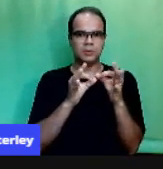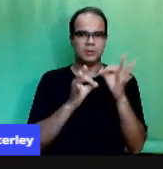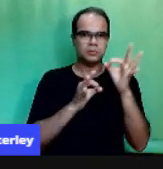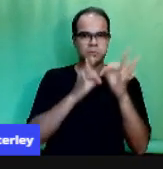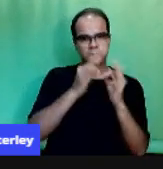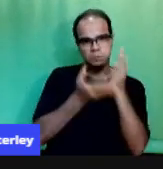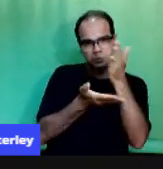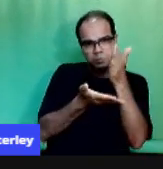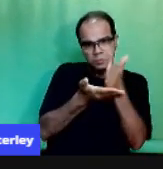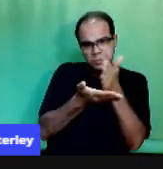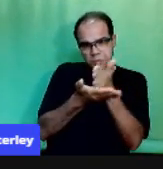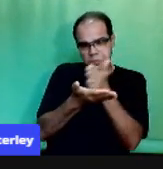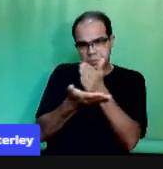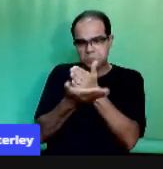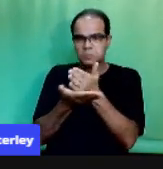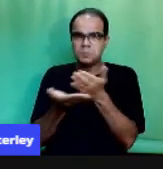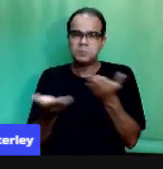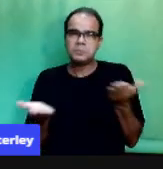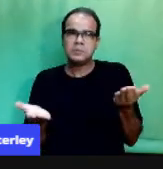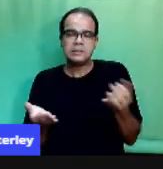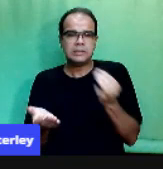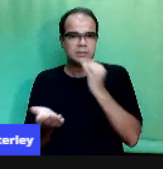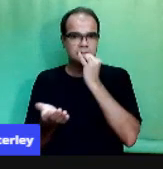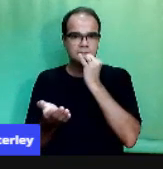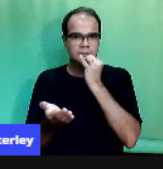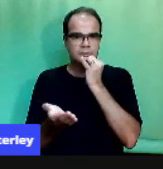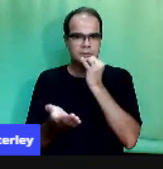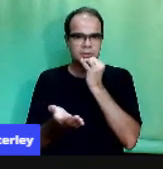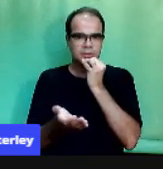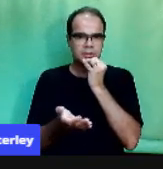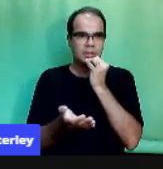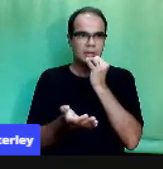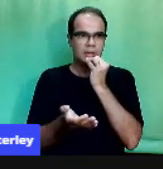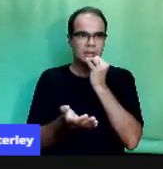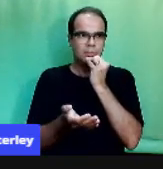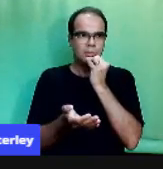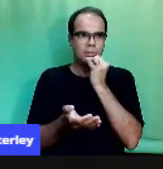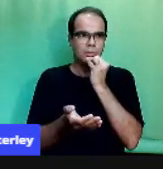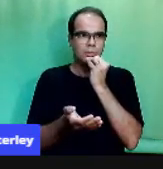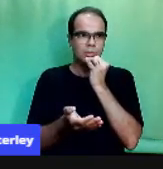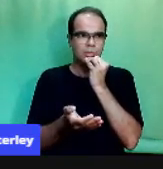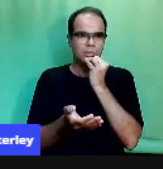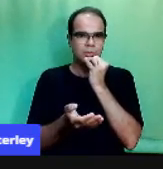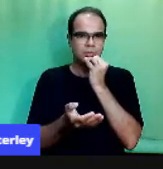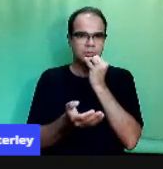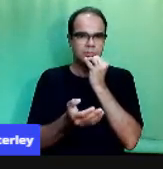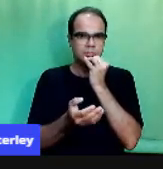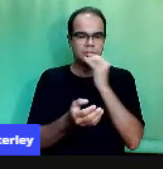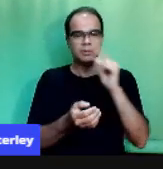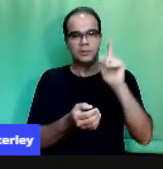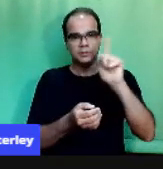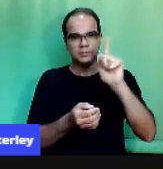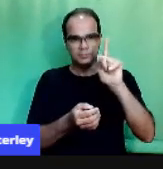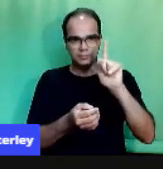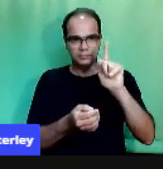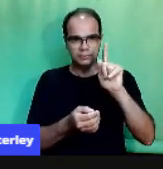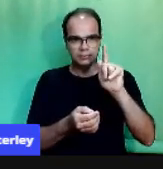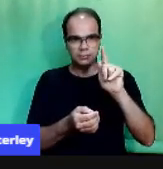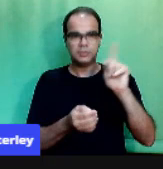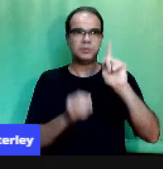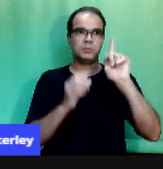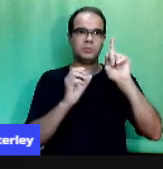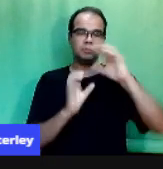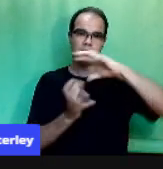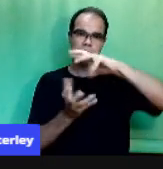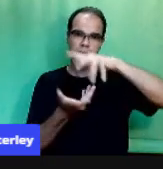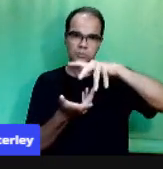trabalho. Por exemplo, o professor de biologia vai trabalhar o tópico 1, o professor de história